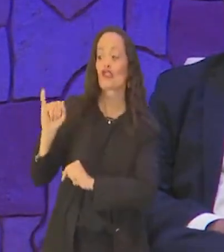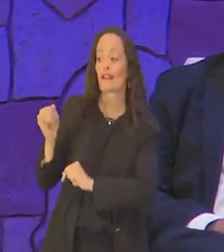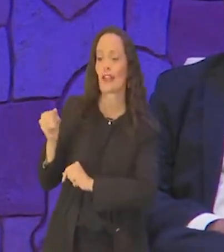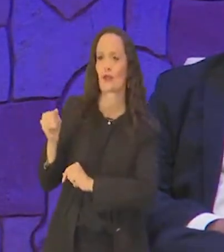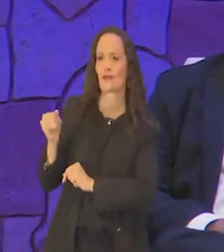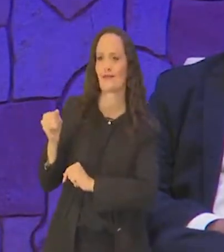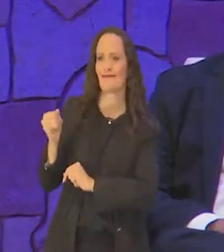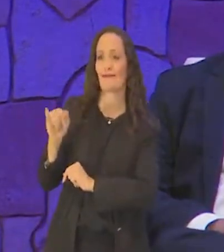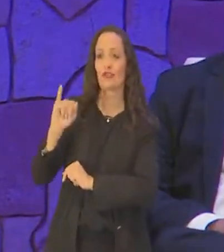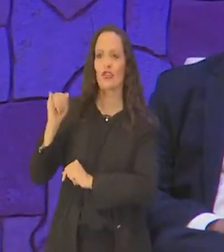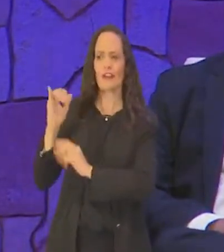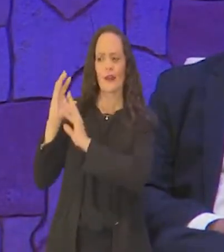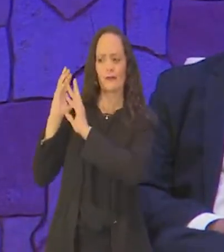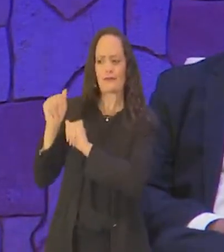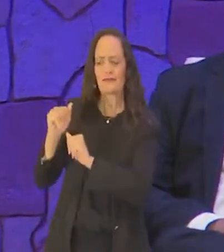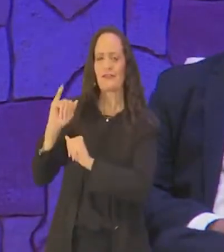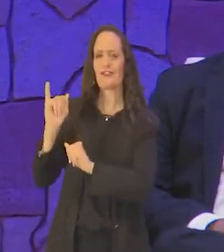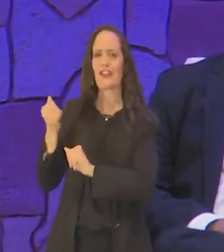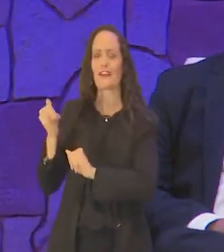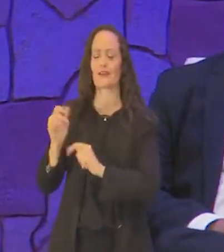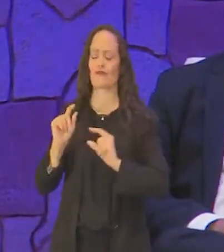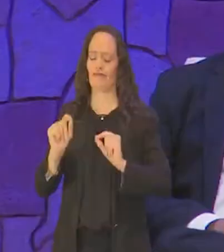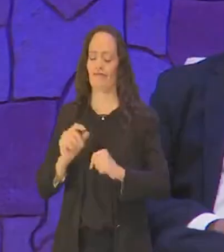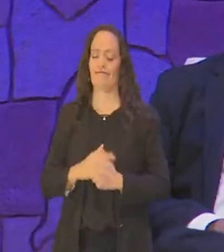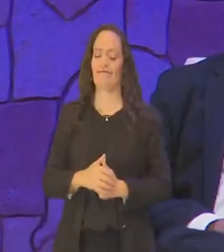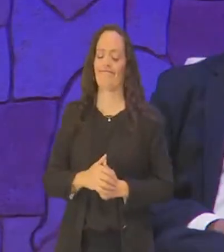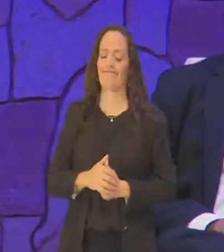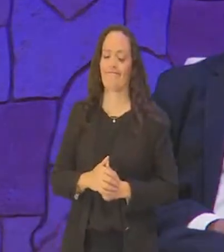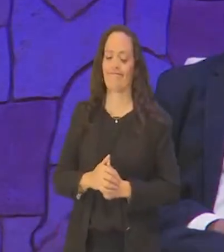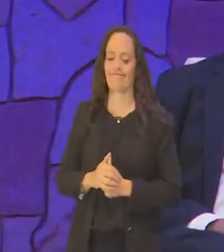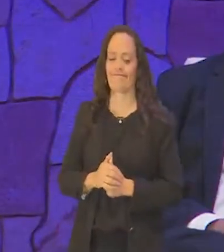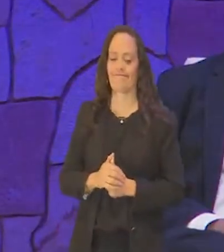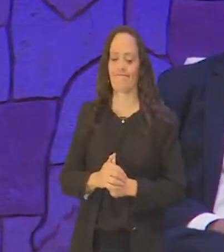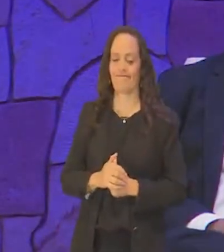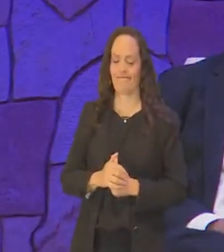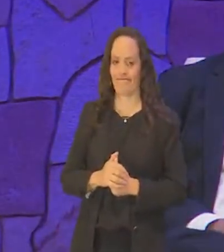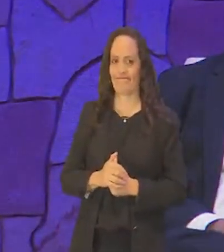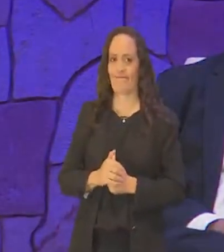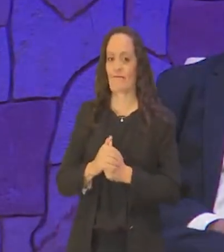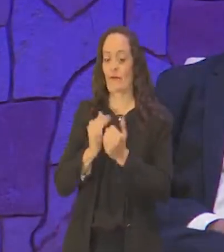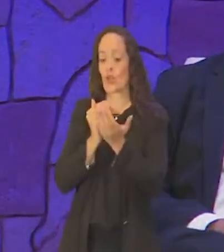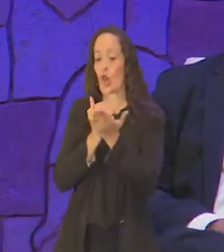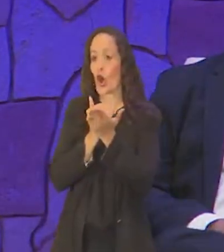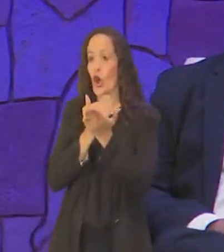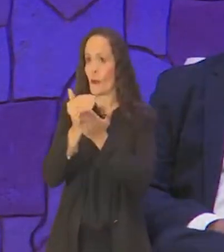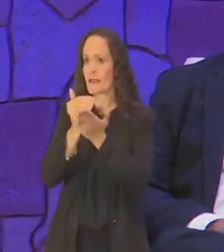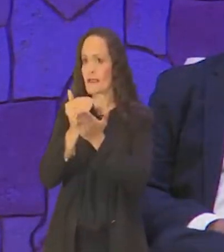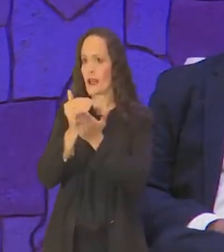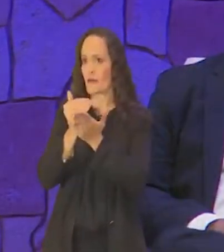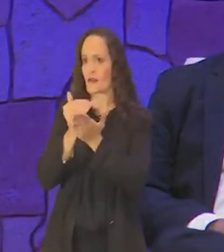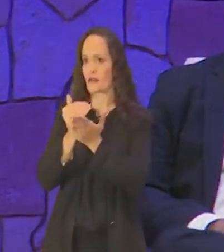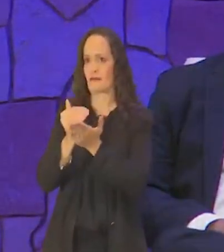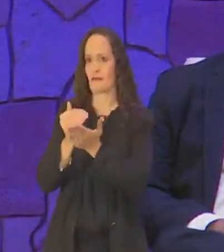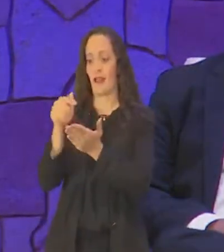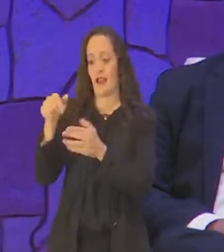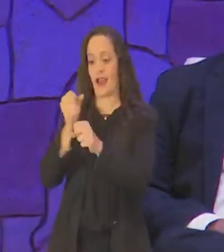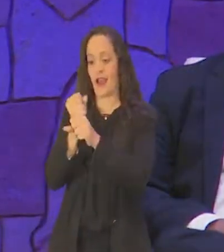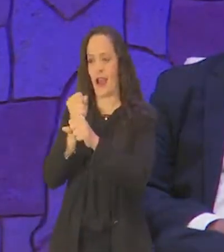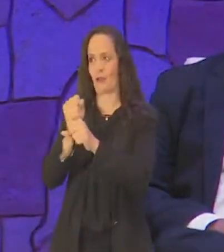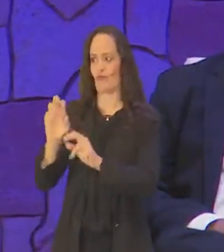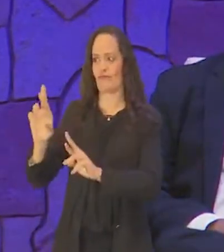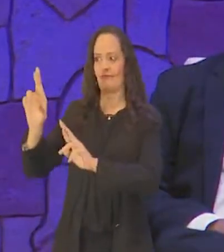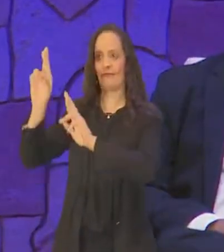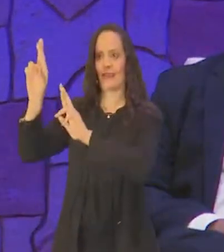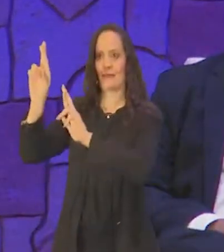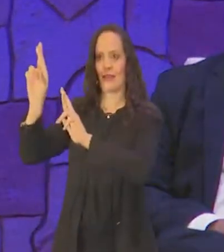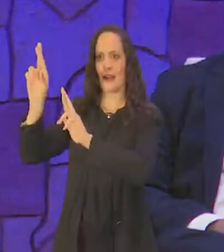do ano. É verdade que começamos este ano com esperanças, com